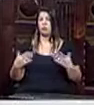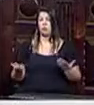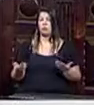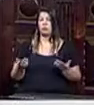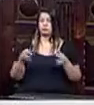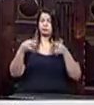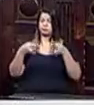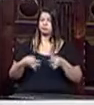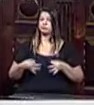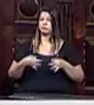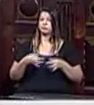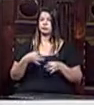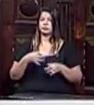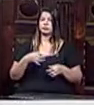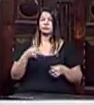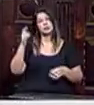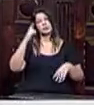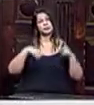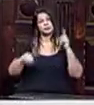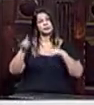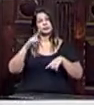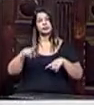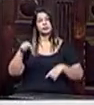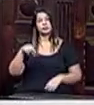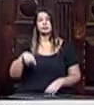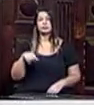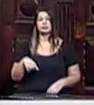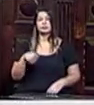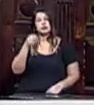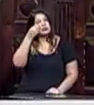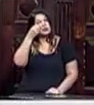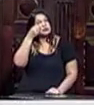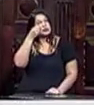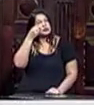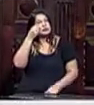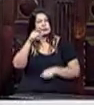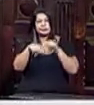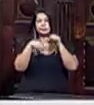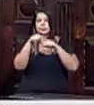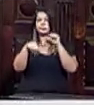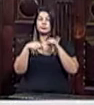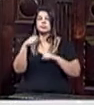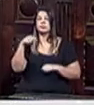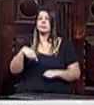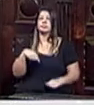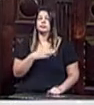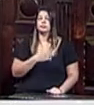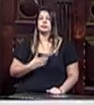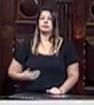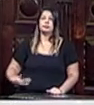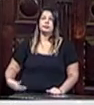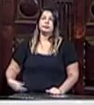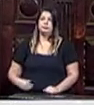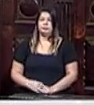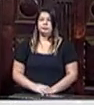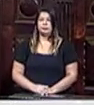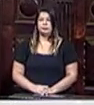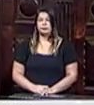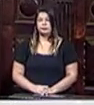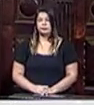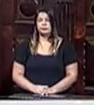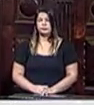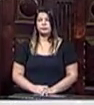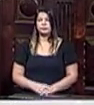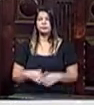legitimidade, exatamente para tentar, pelo menos, uma correção neste tipo de atitude do governo federal em relação ao